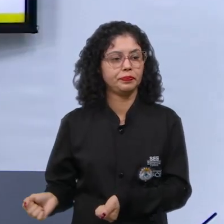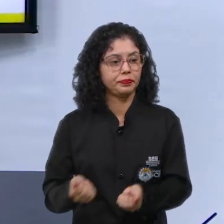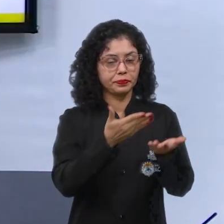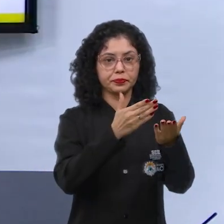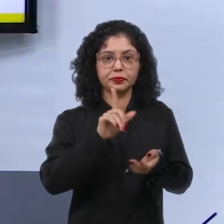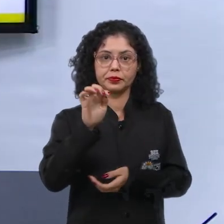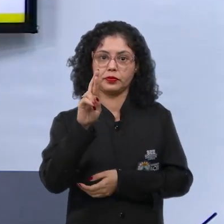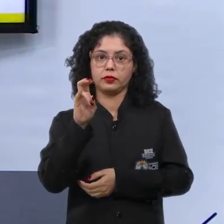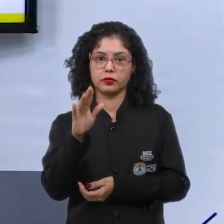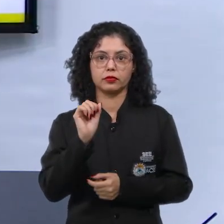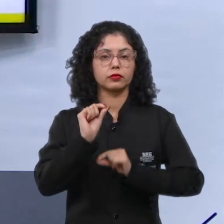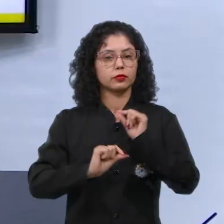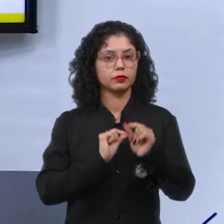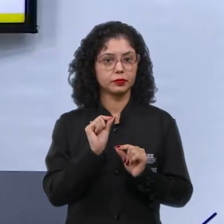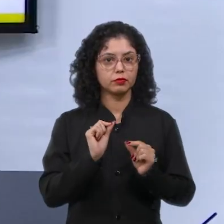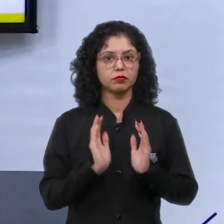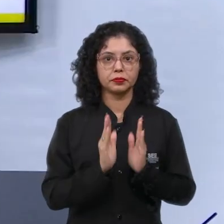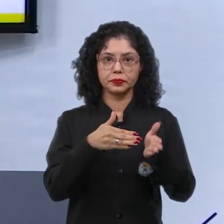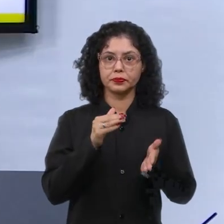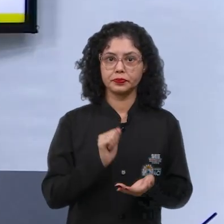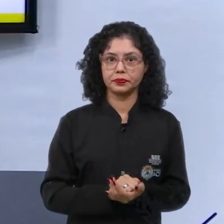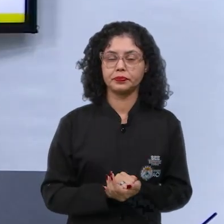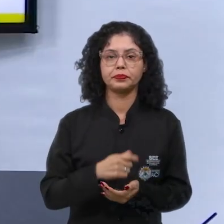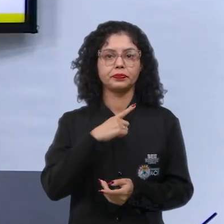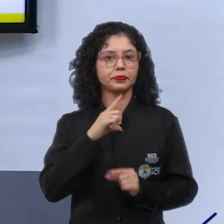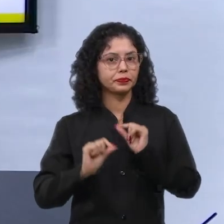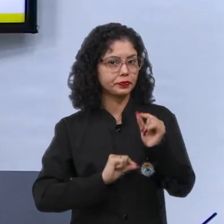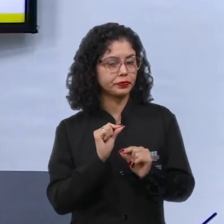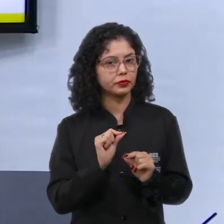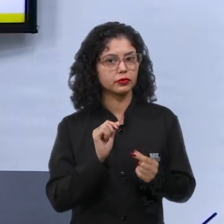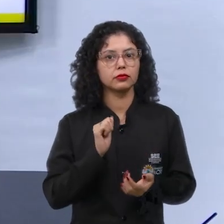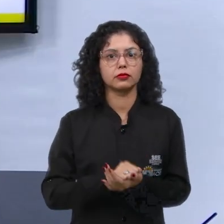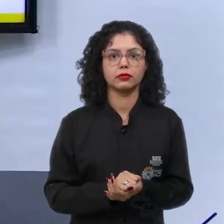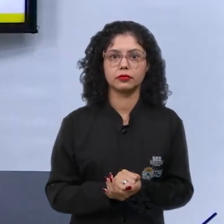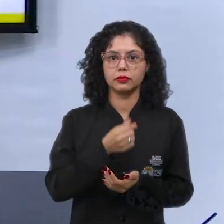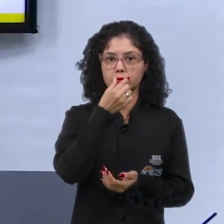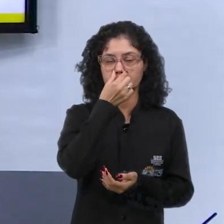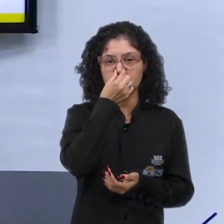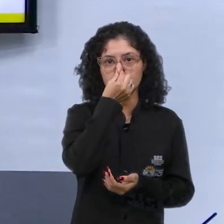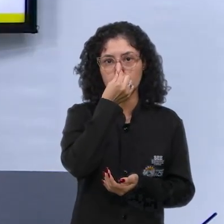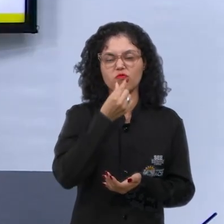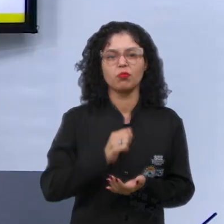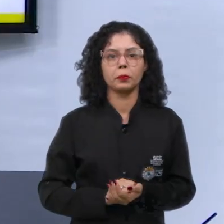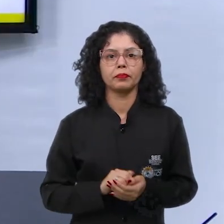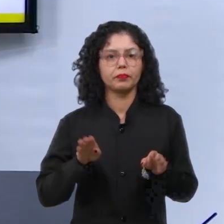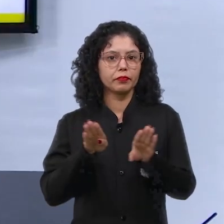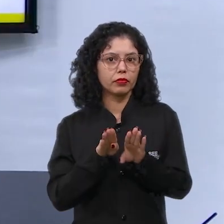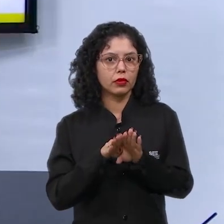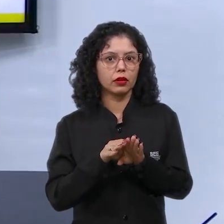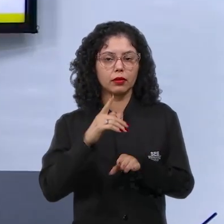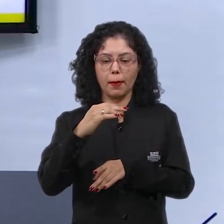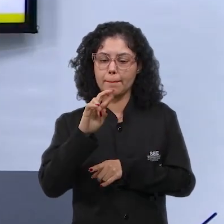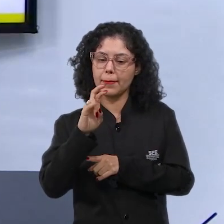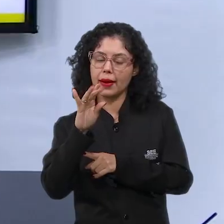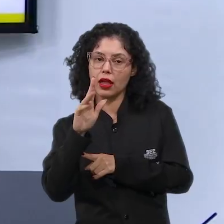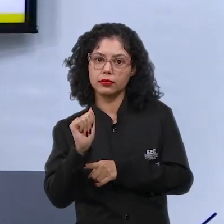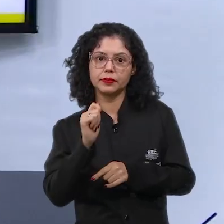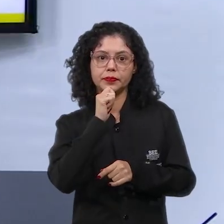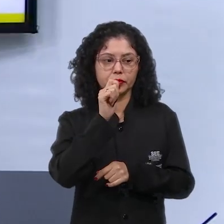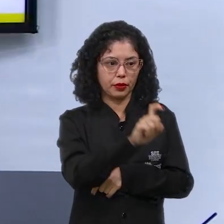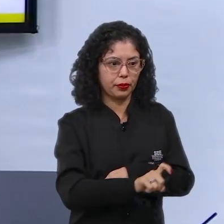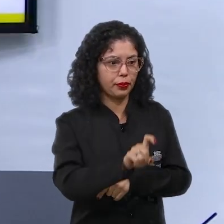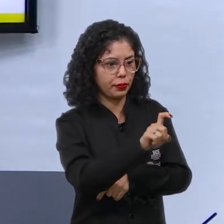Com o objetivo de quê? Por exemplo, eu tenho uma lavoura que está sendo atacada por uma praga. Em vez de eu pulverizar